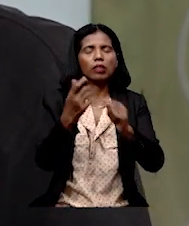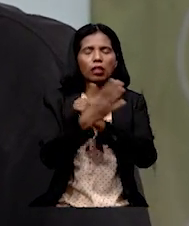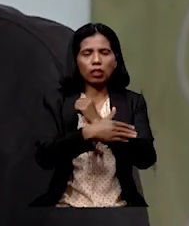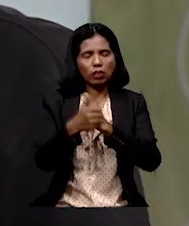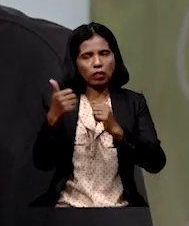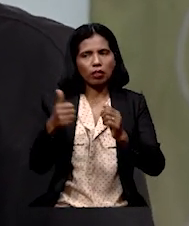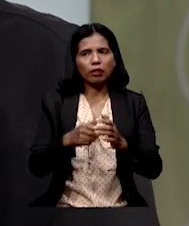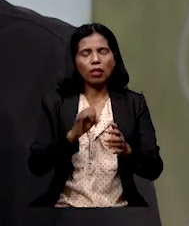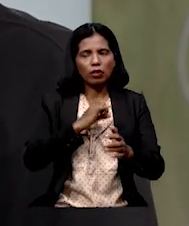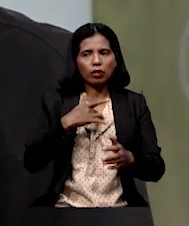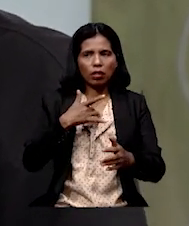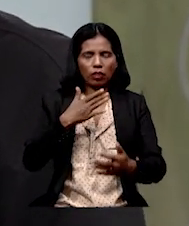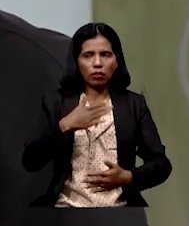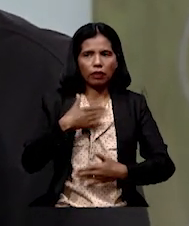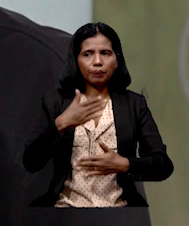urguli bot leta